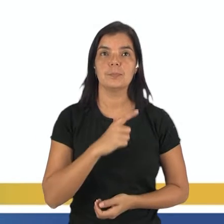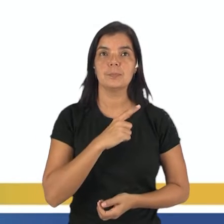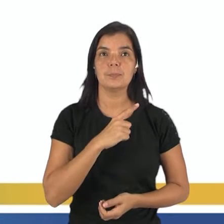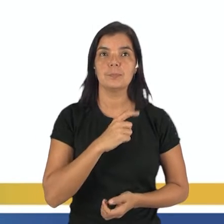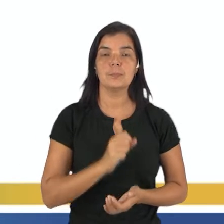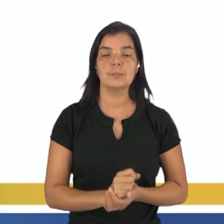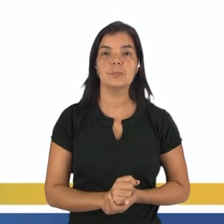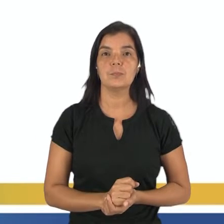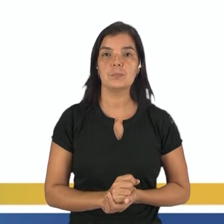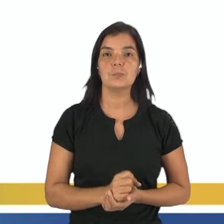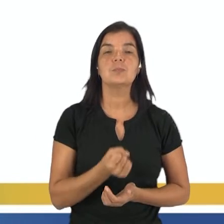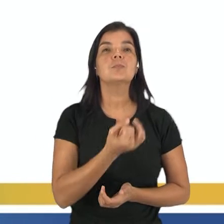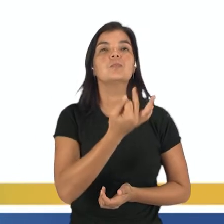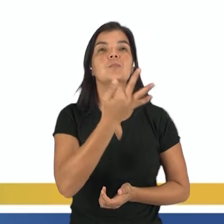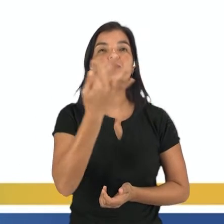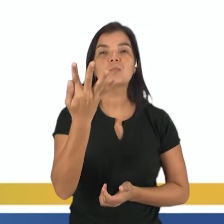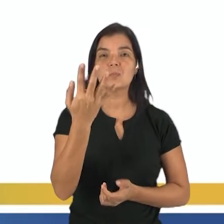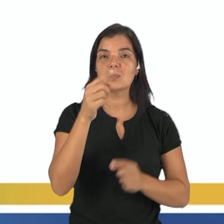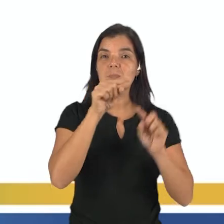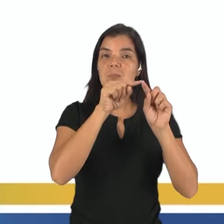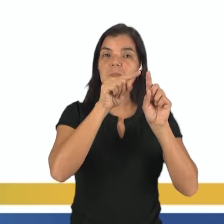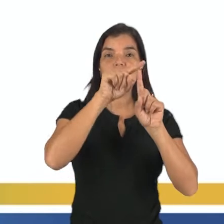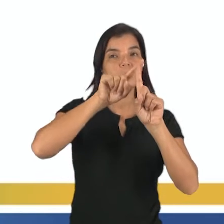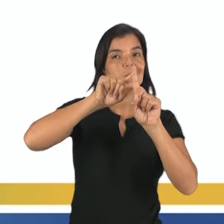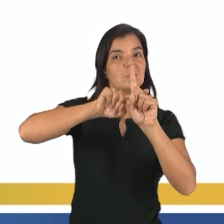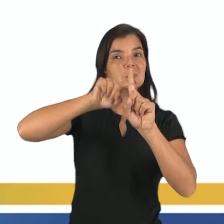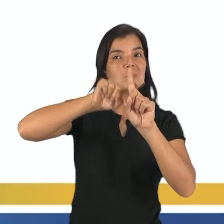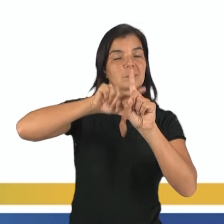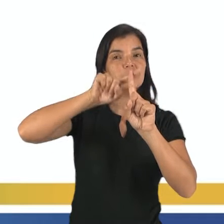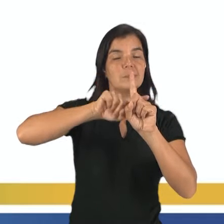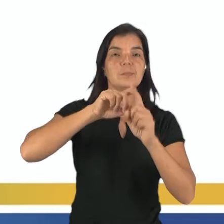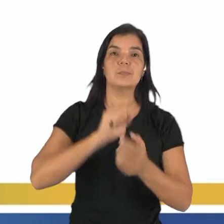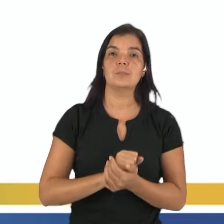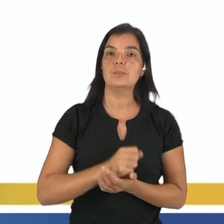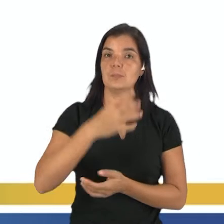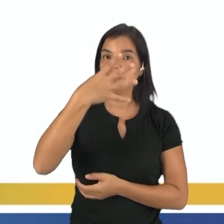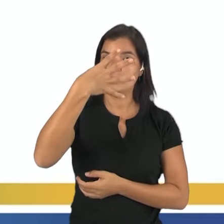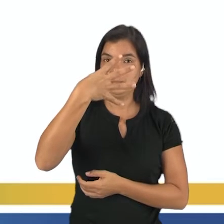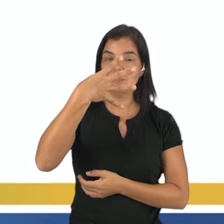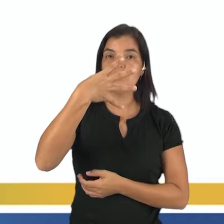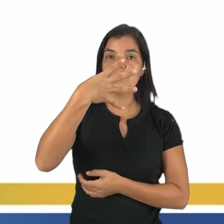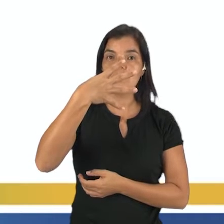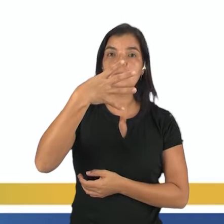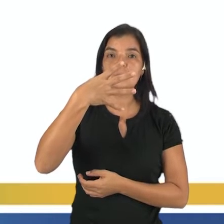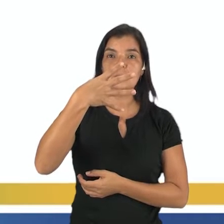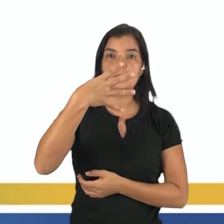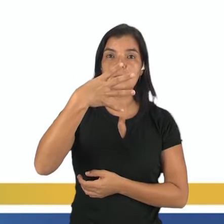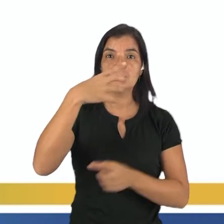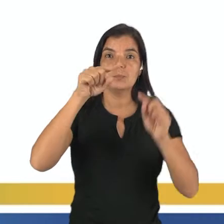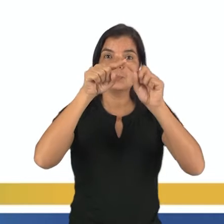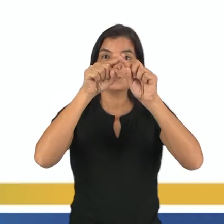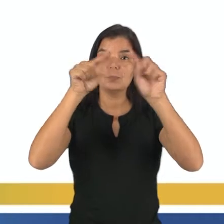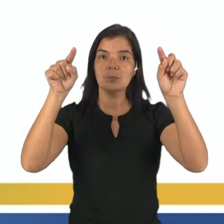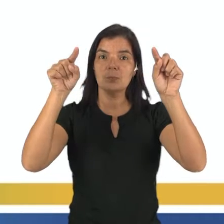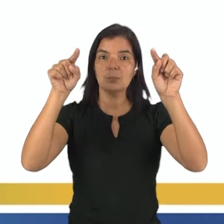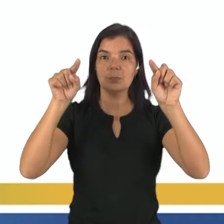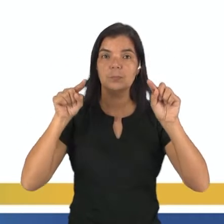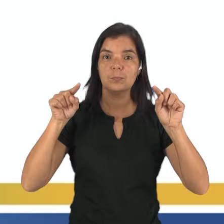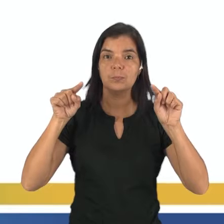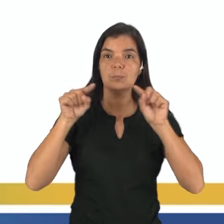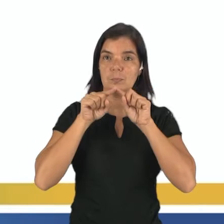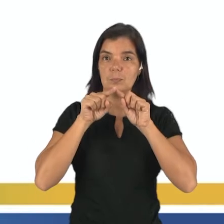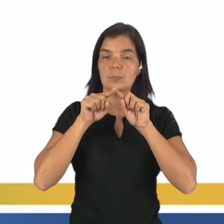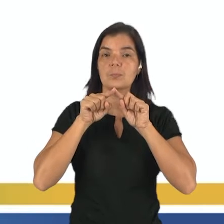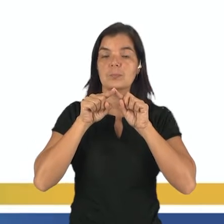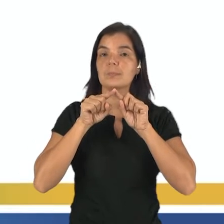temos em cima quantas linhas, quantas arestas? Então, nós temos 4 arestas. Se eu tenho 4 arestas em